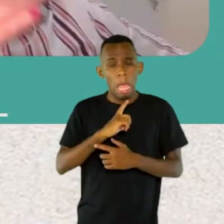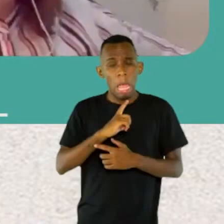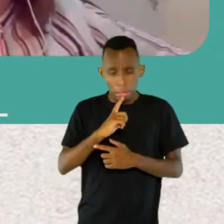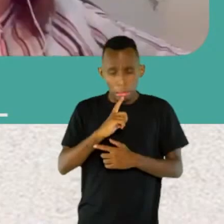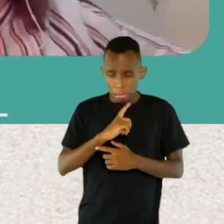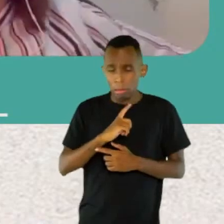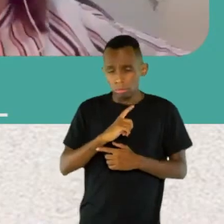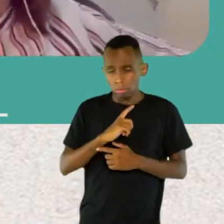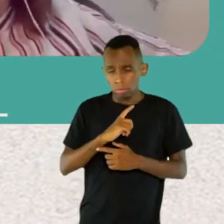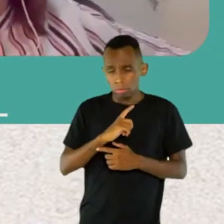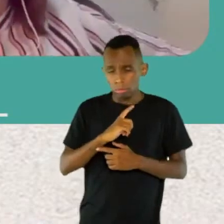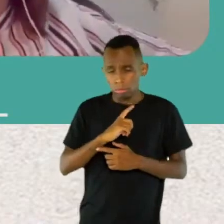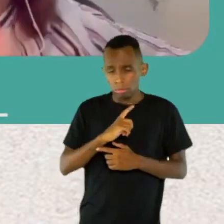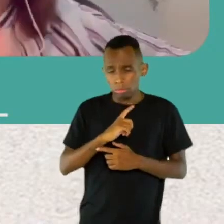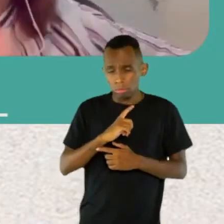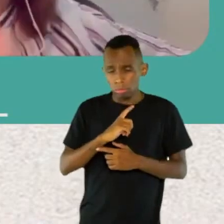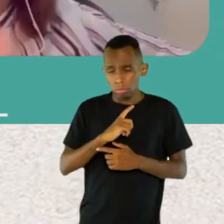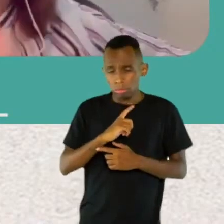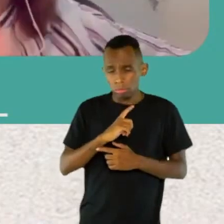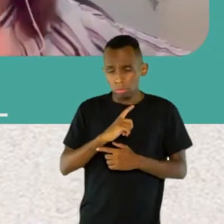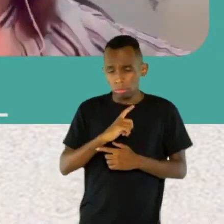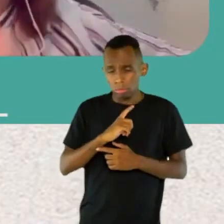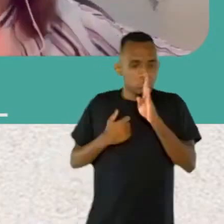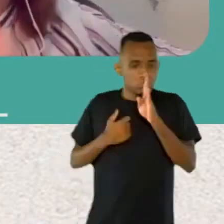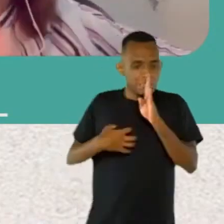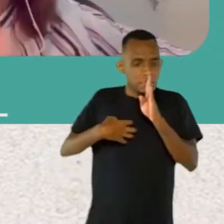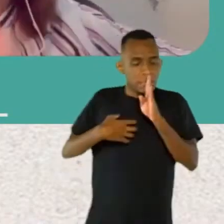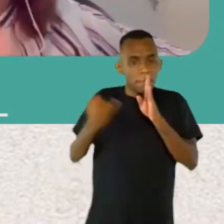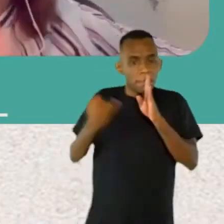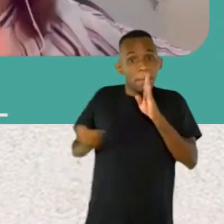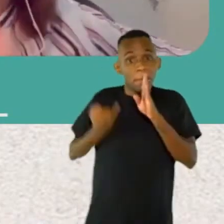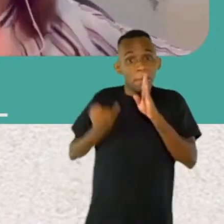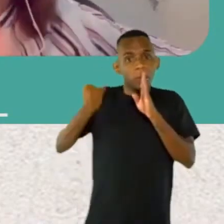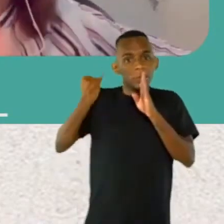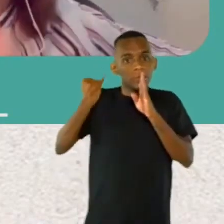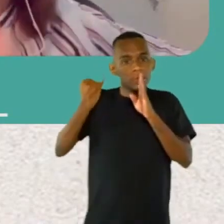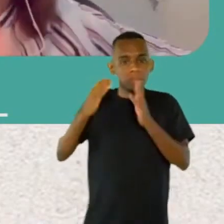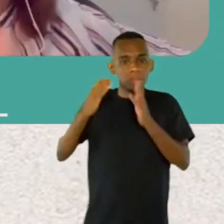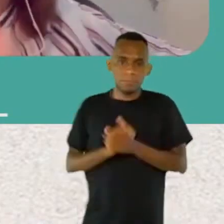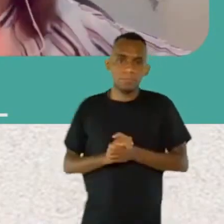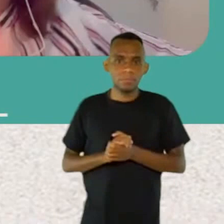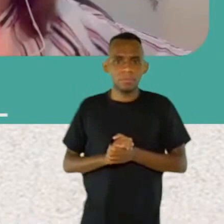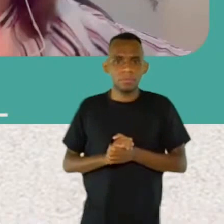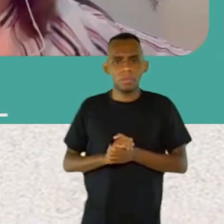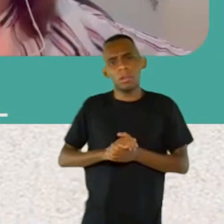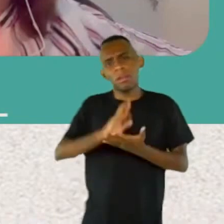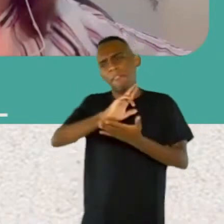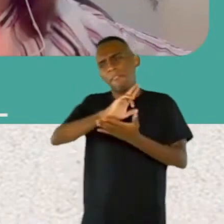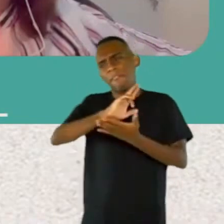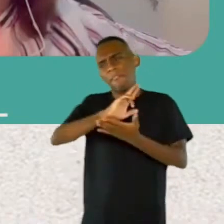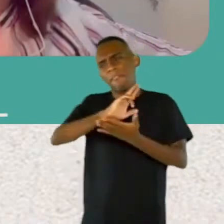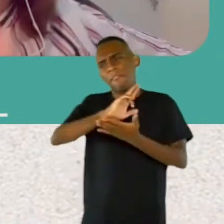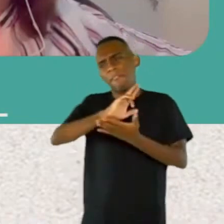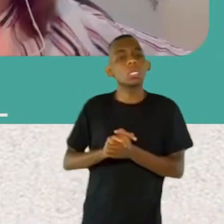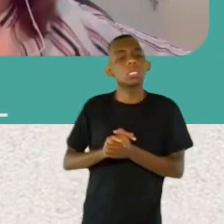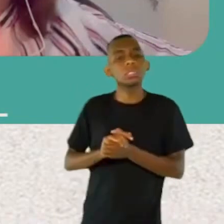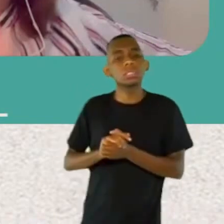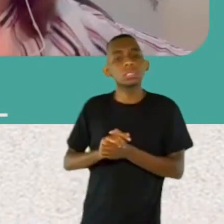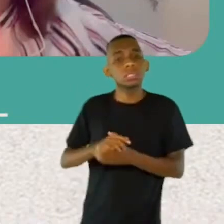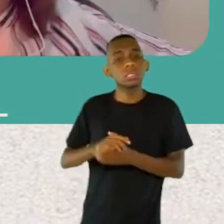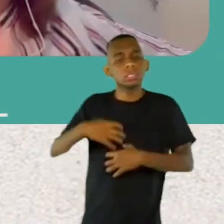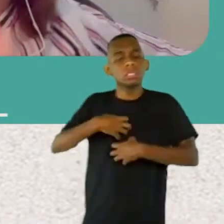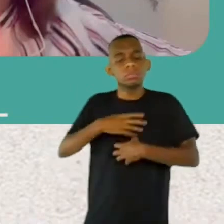sido importante. Para Gog e Magog foi importante o silêncio, agora para Menos que Um. Então, eu acho que